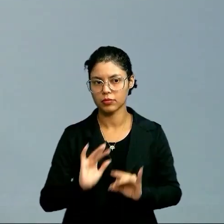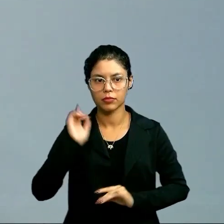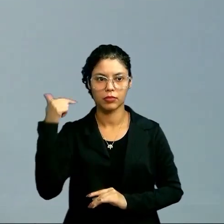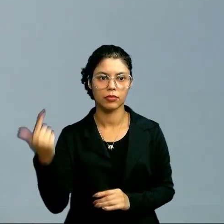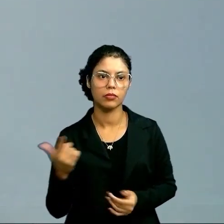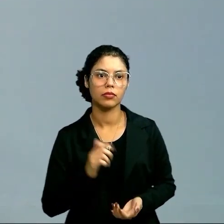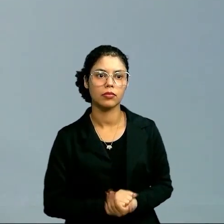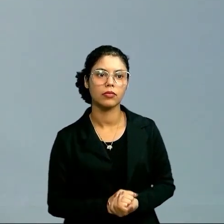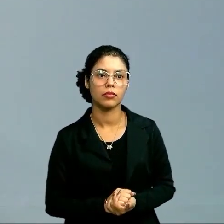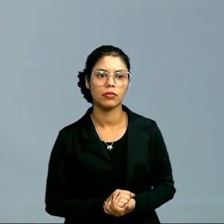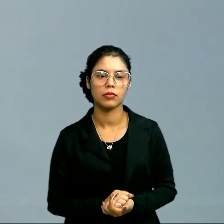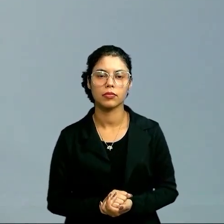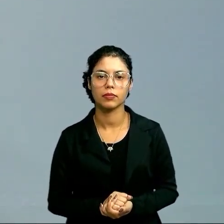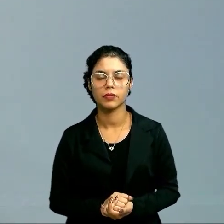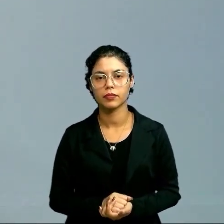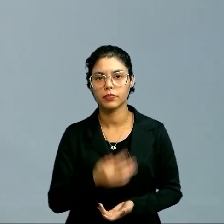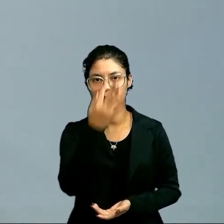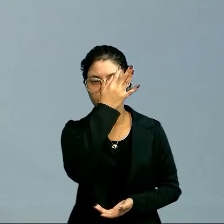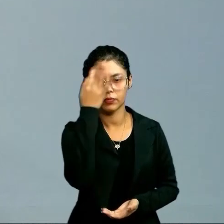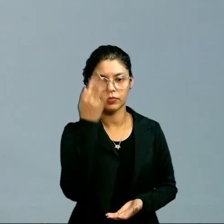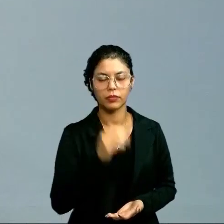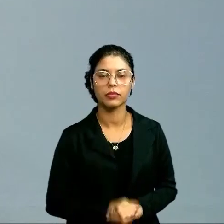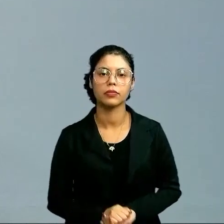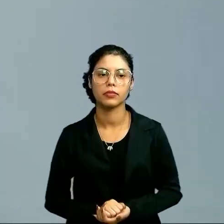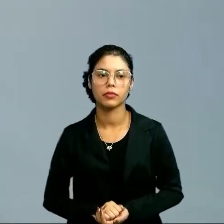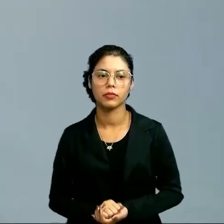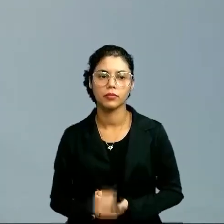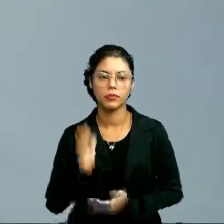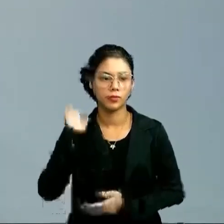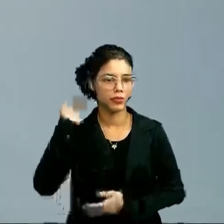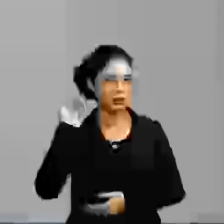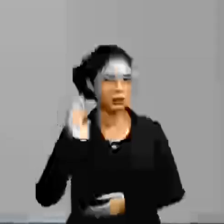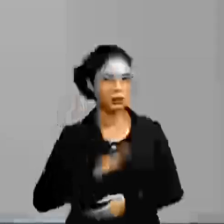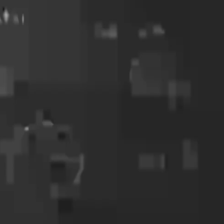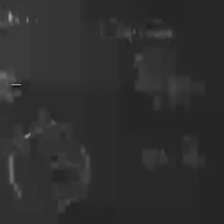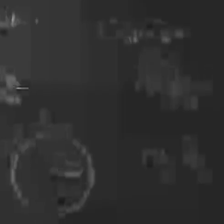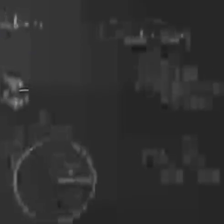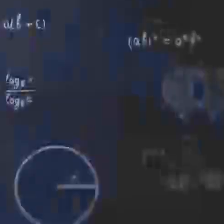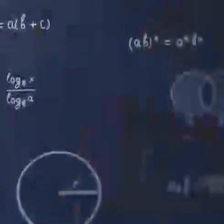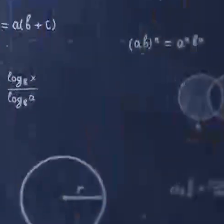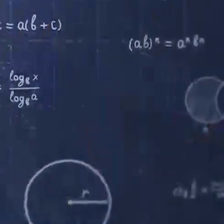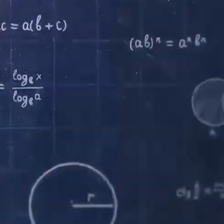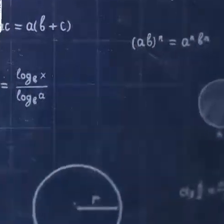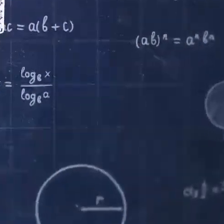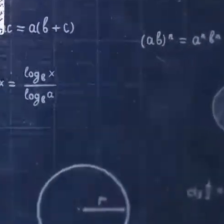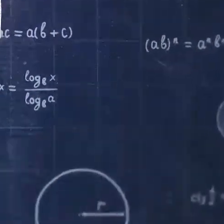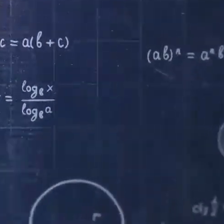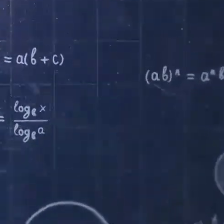outra, a estética é outra área da filosofia. Até lá!